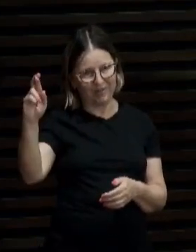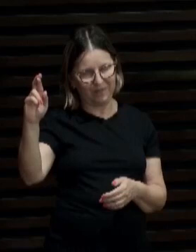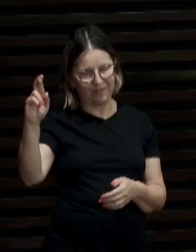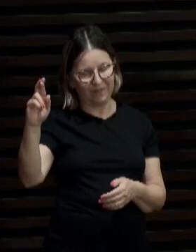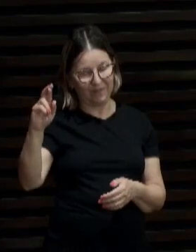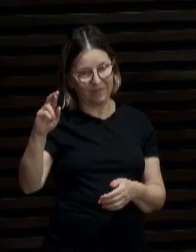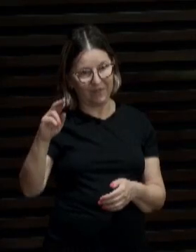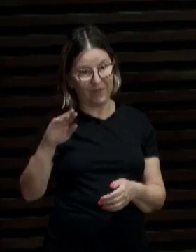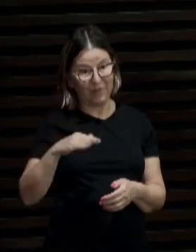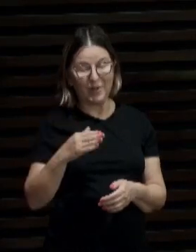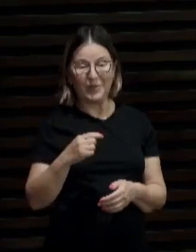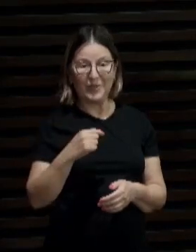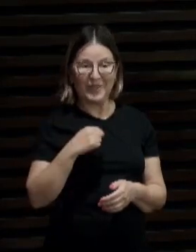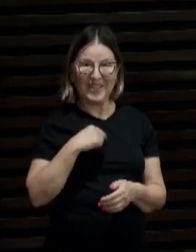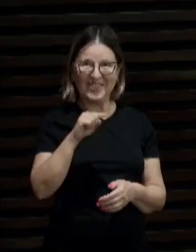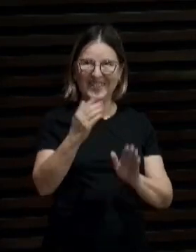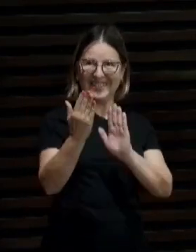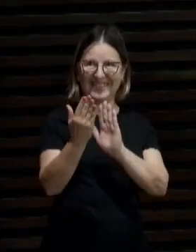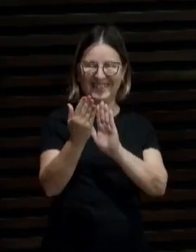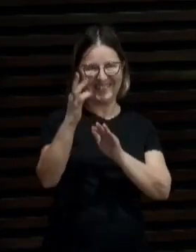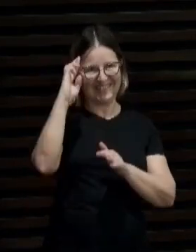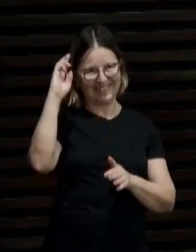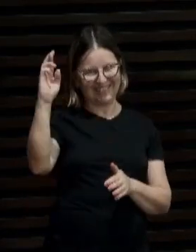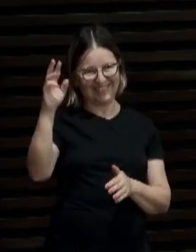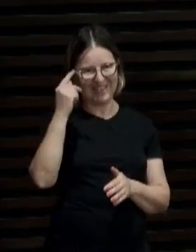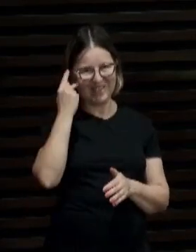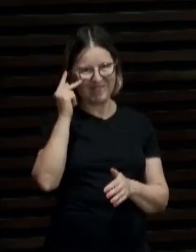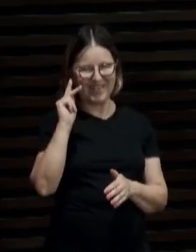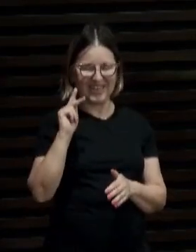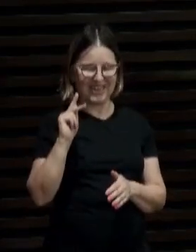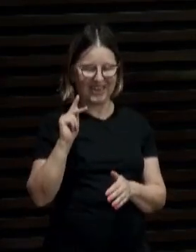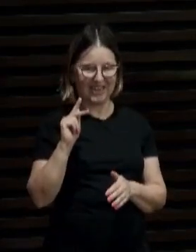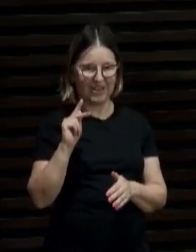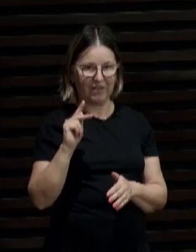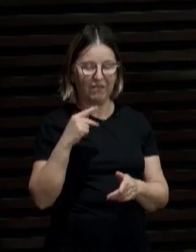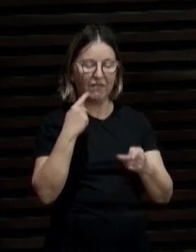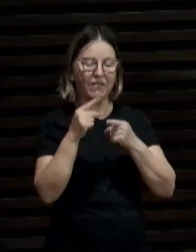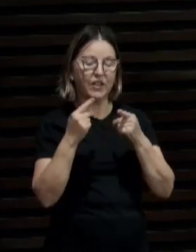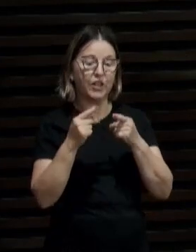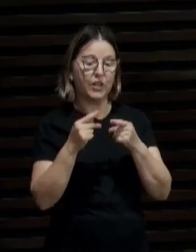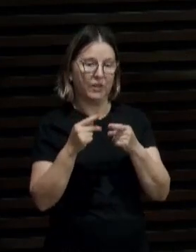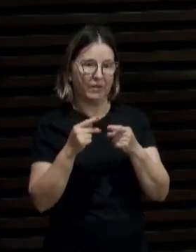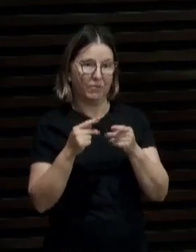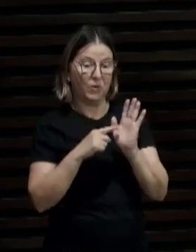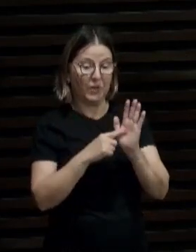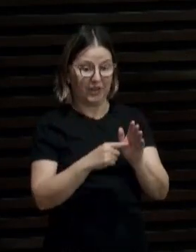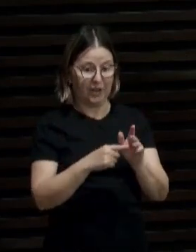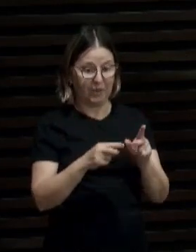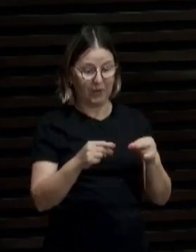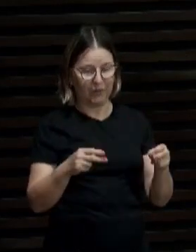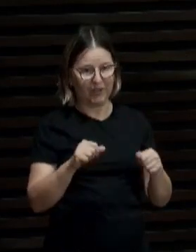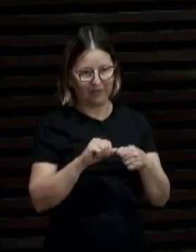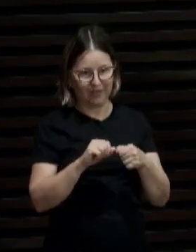eu e você estivermos diante dele, para prestarmos contas daquilo que nós fizemos e deixamos de